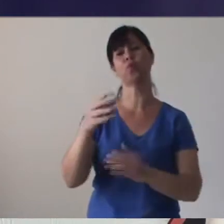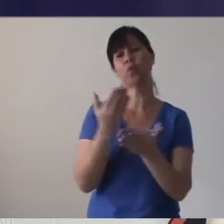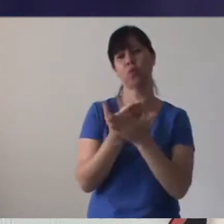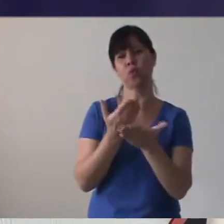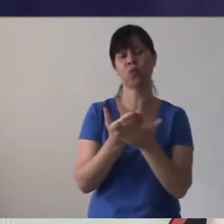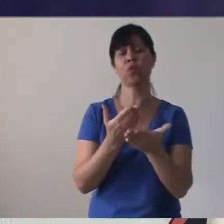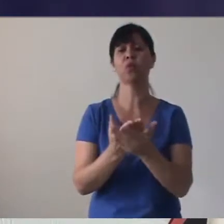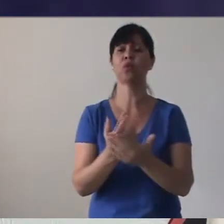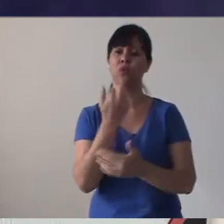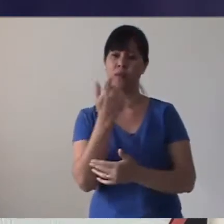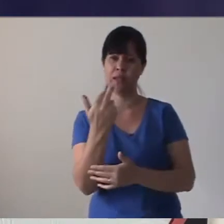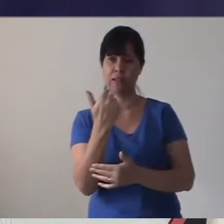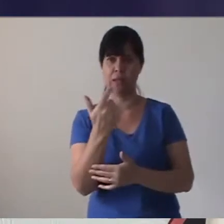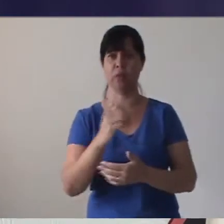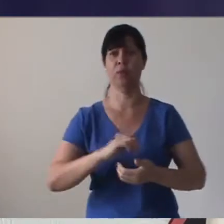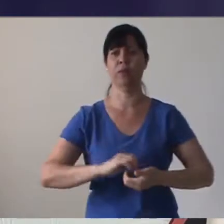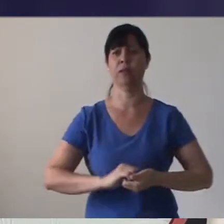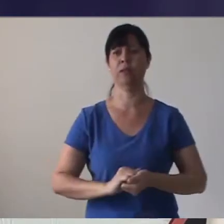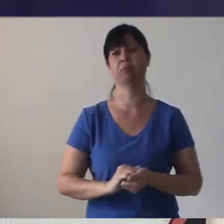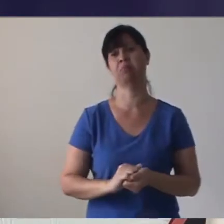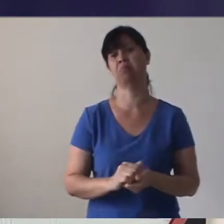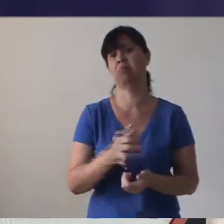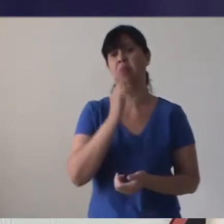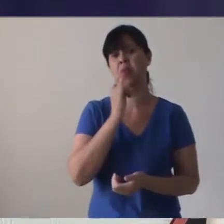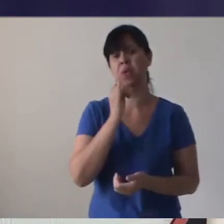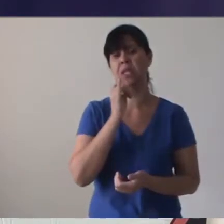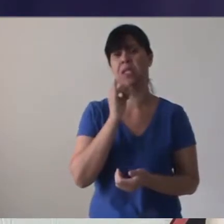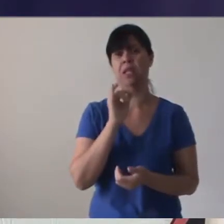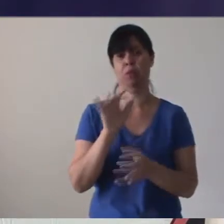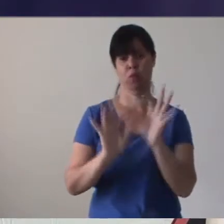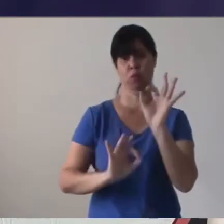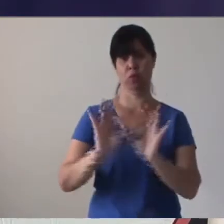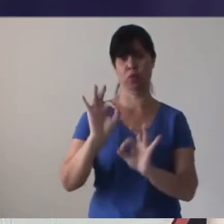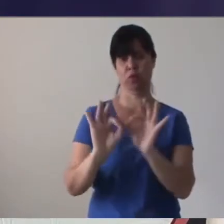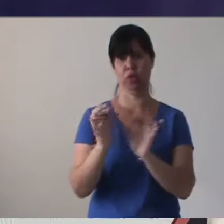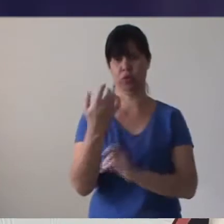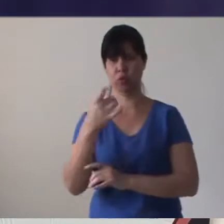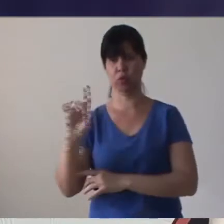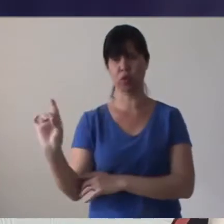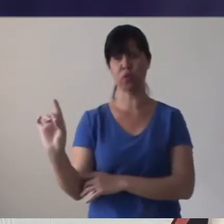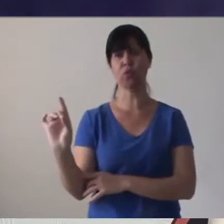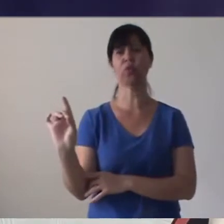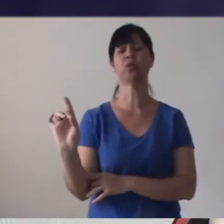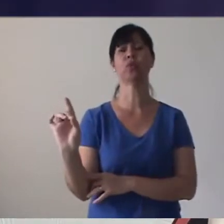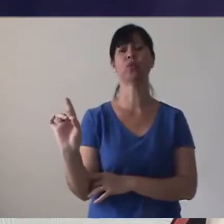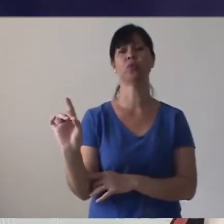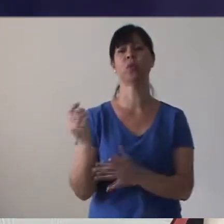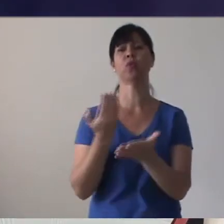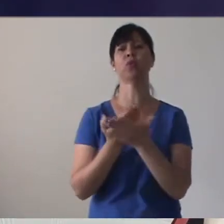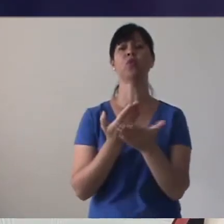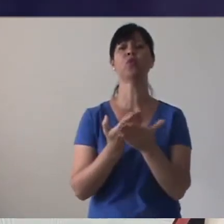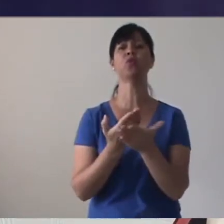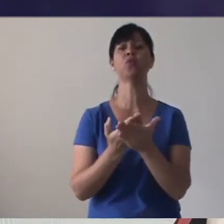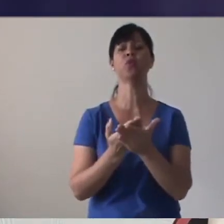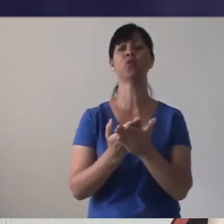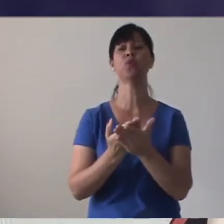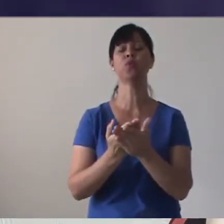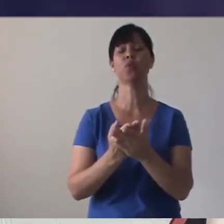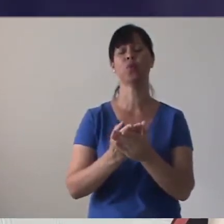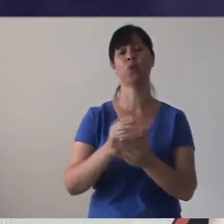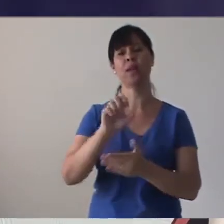estudo dos idiomas. Né? No caso, um último projeto que eu fiz foi o estudo da Casa de